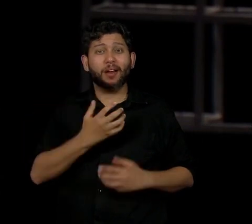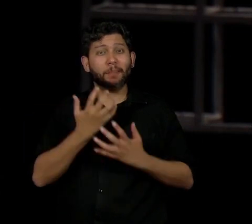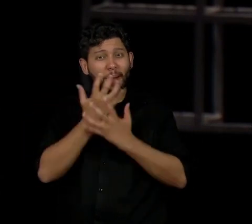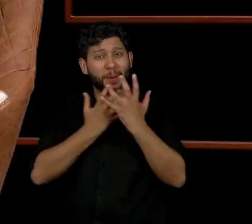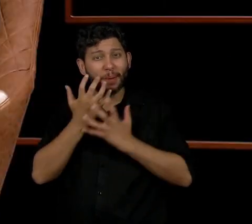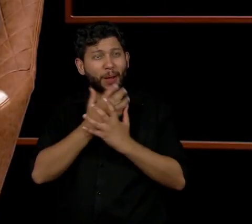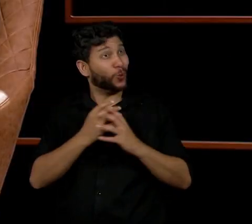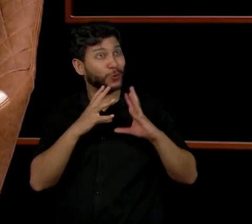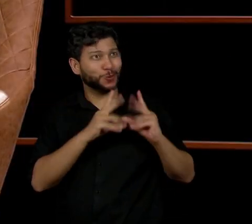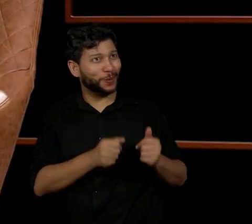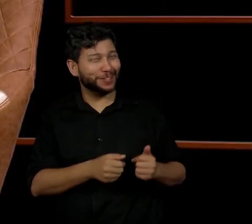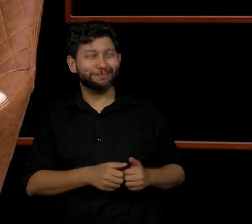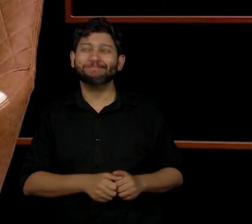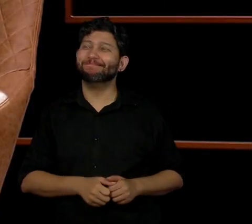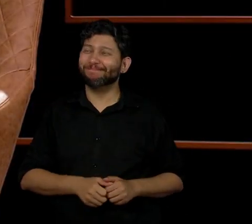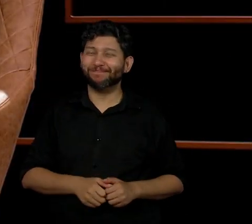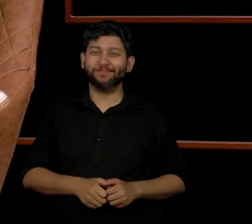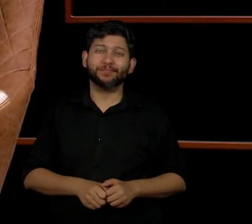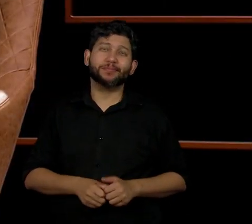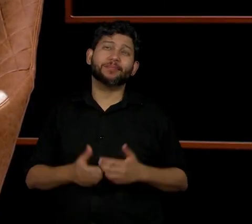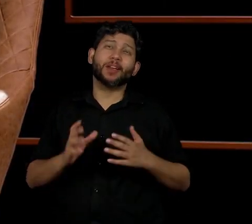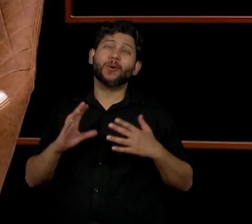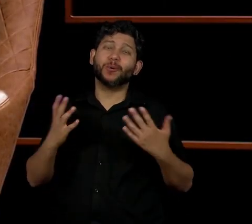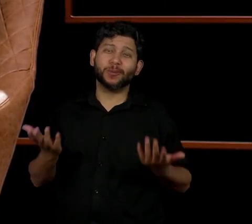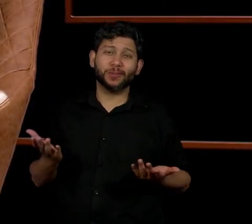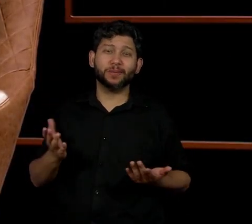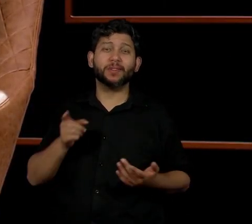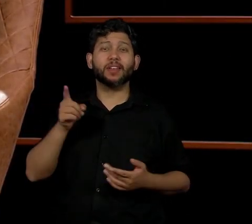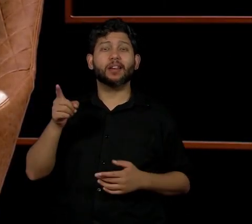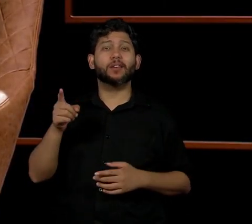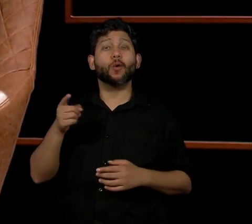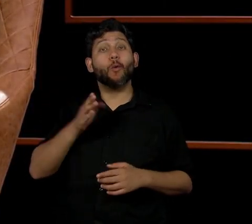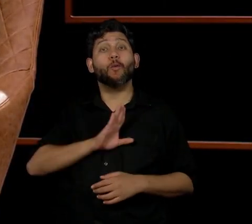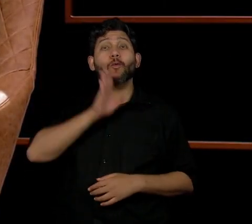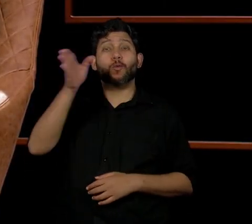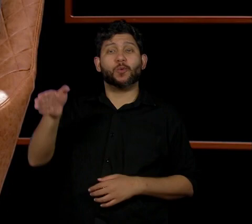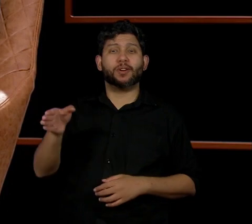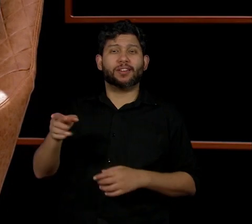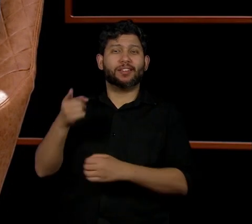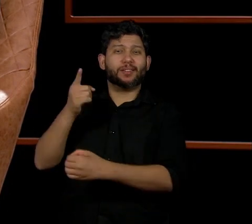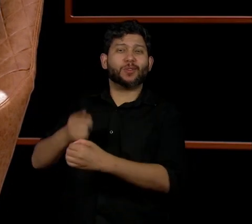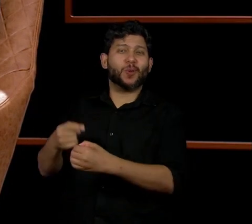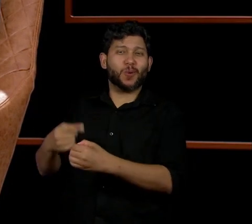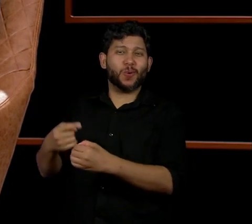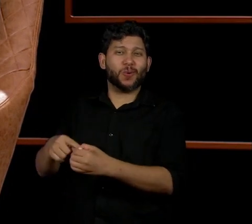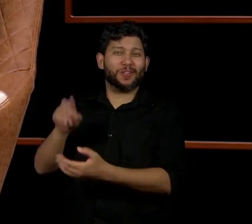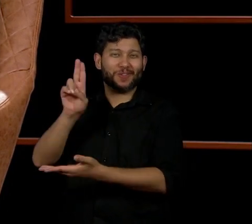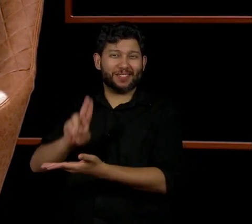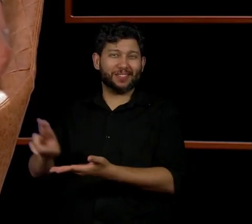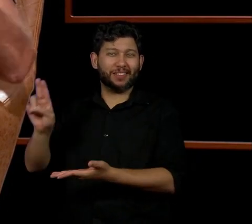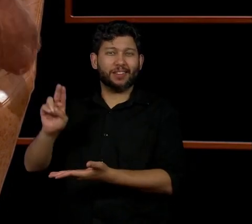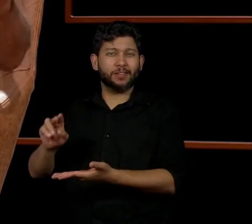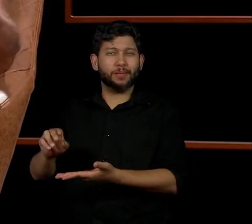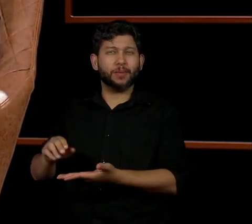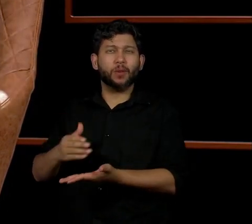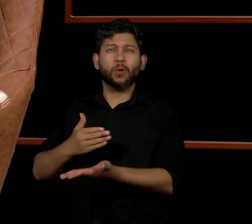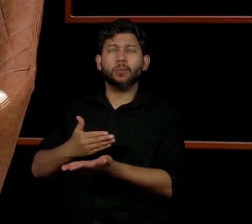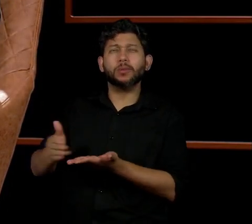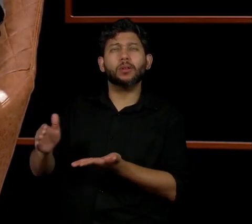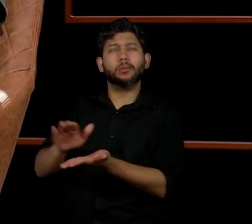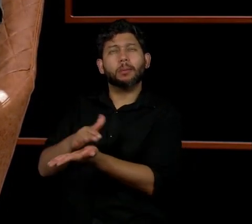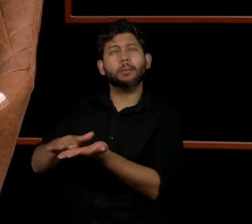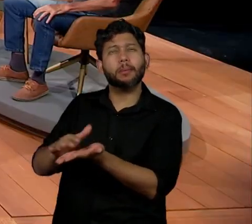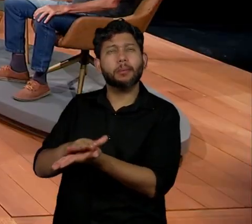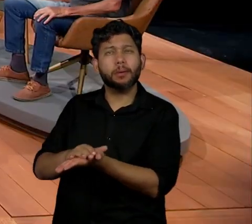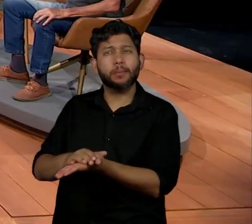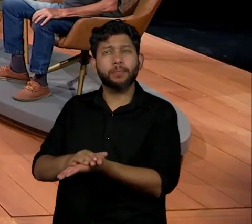artista. Todos. Aí um dia eu fui tocar no interior, uma universidade, estava almoçando com um grupo de estudantes.